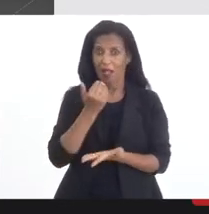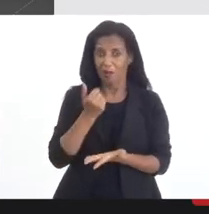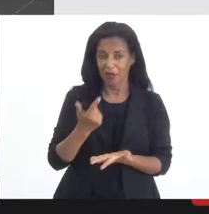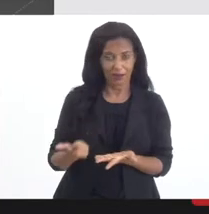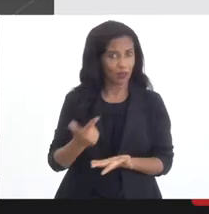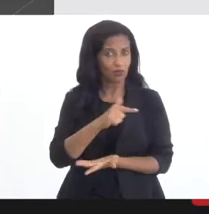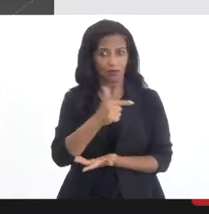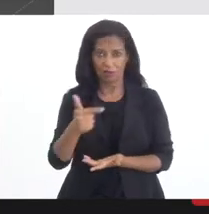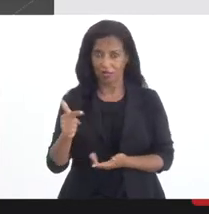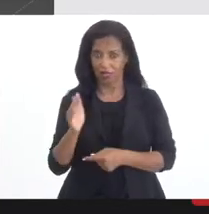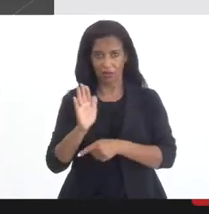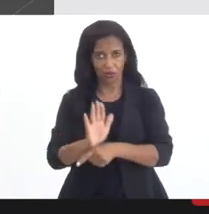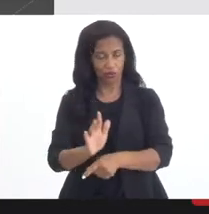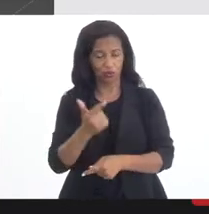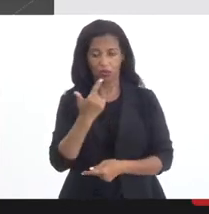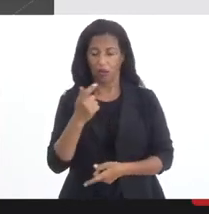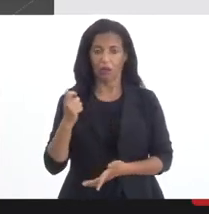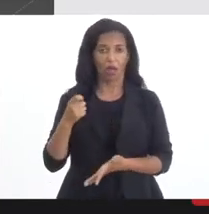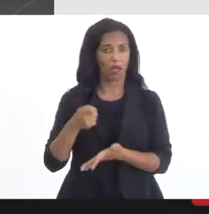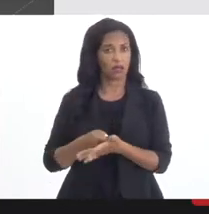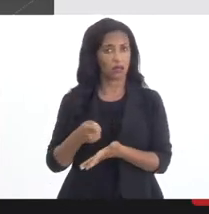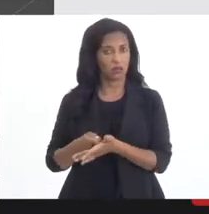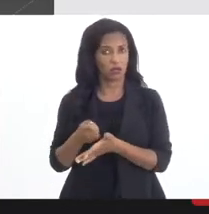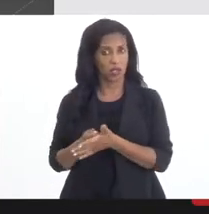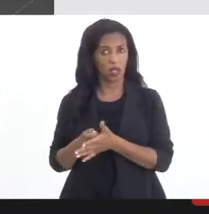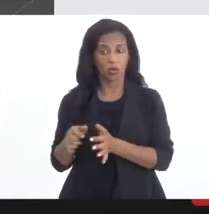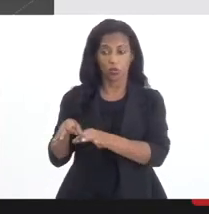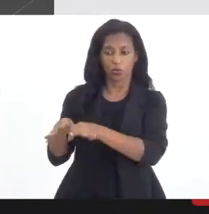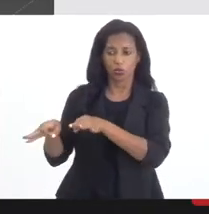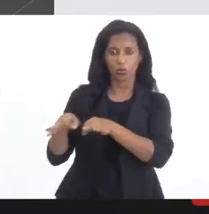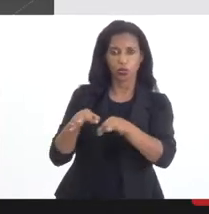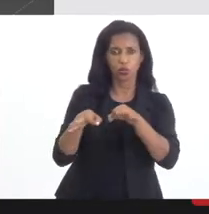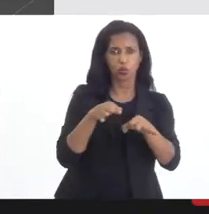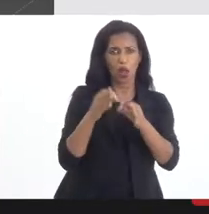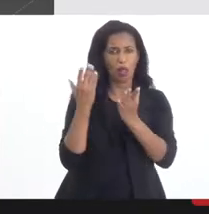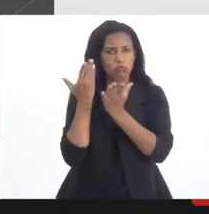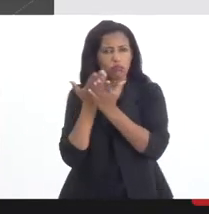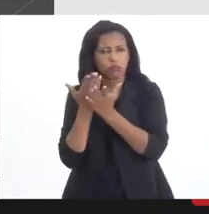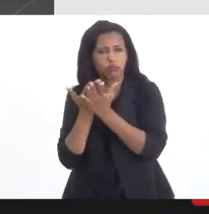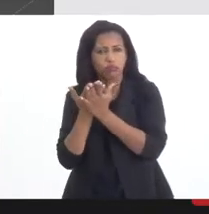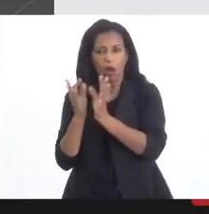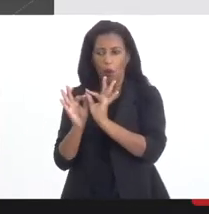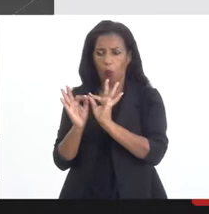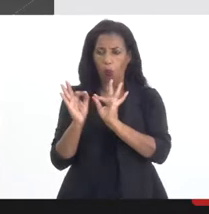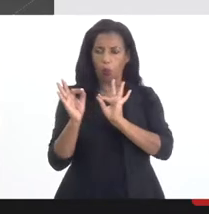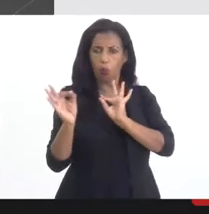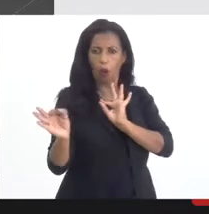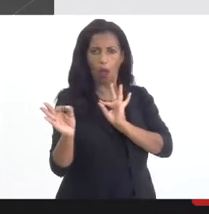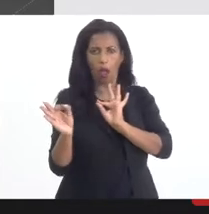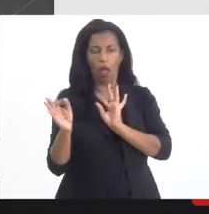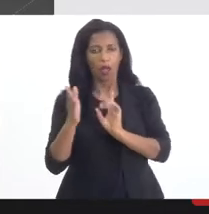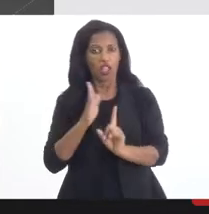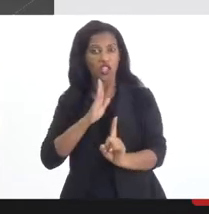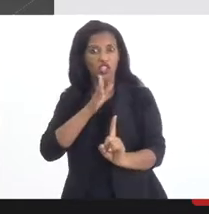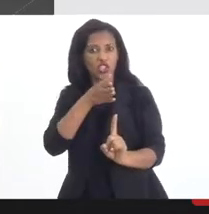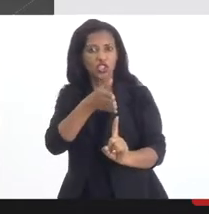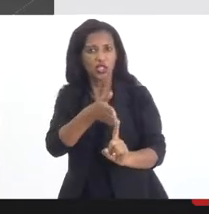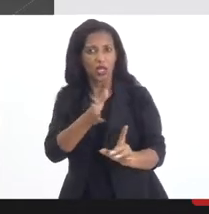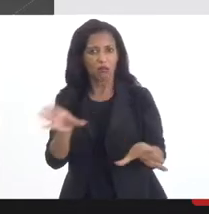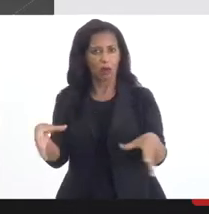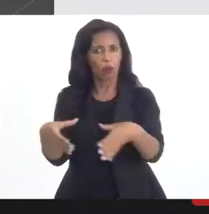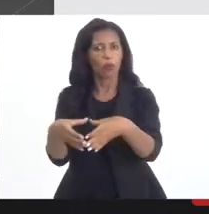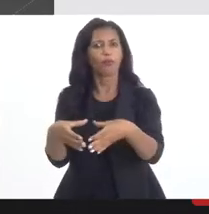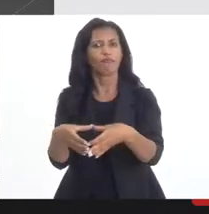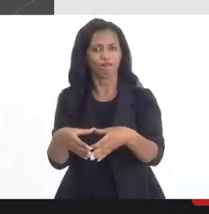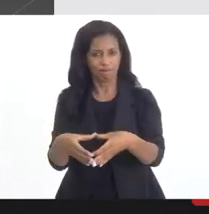desses alunos. Ela não dá garantia dos projetos de extensão que atende de forma direta à